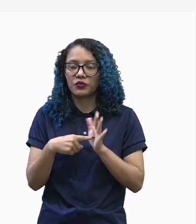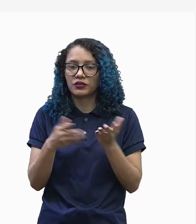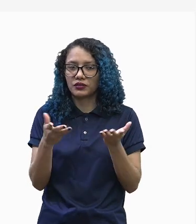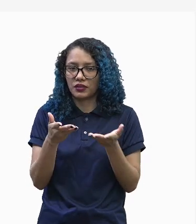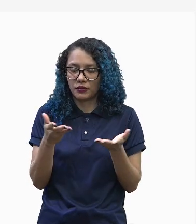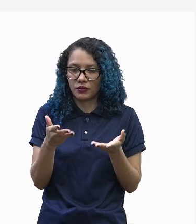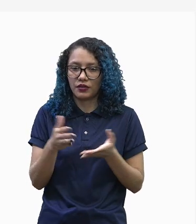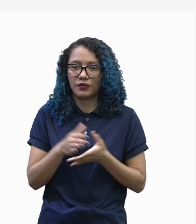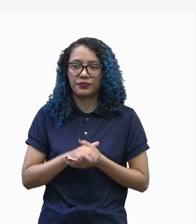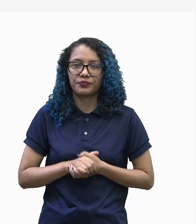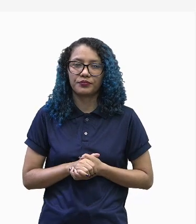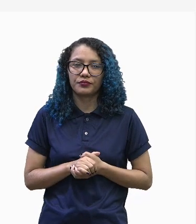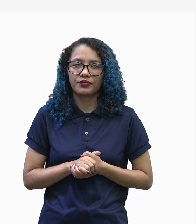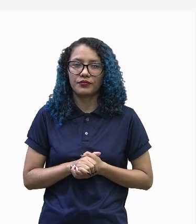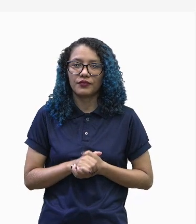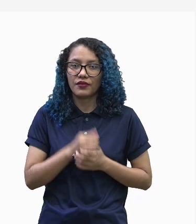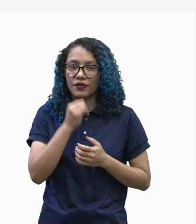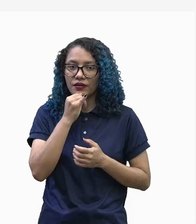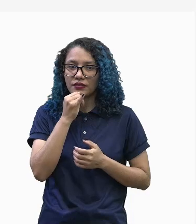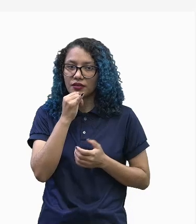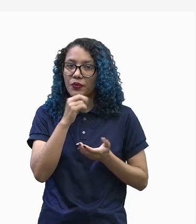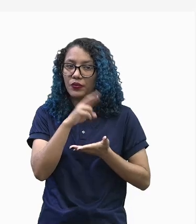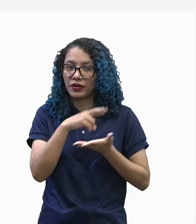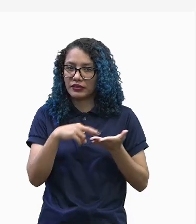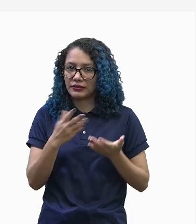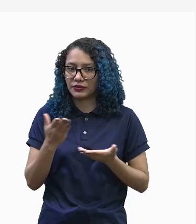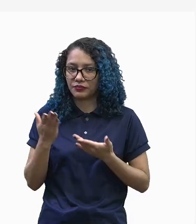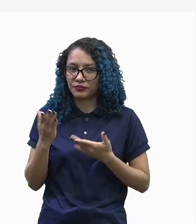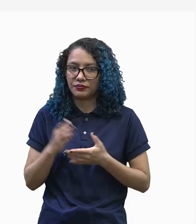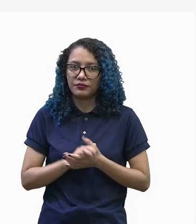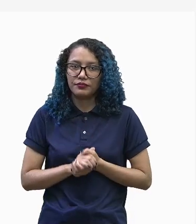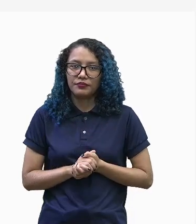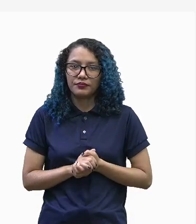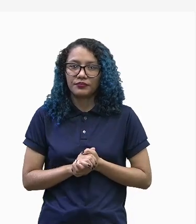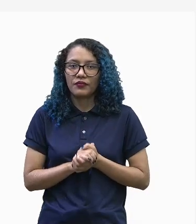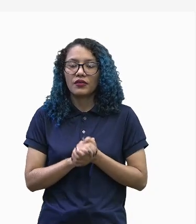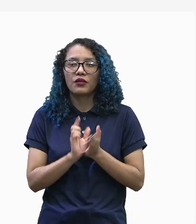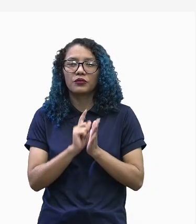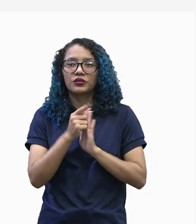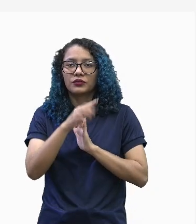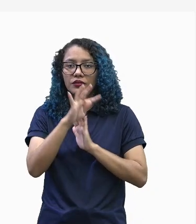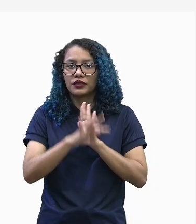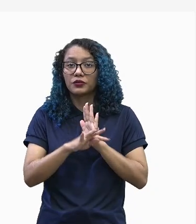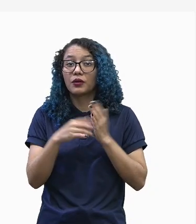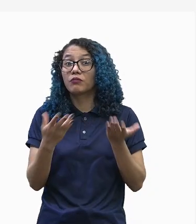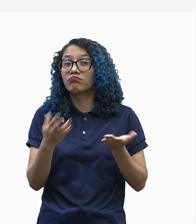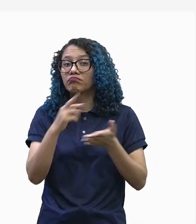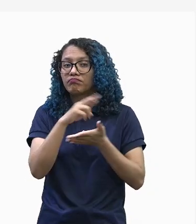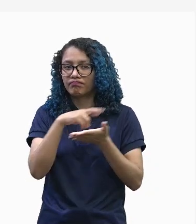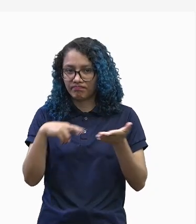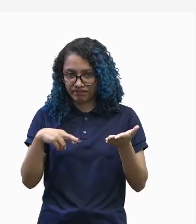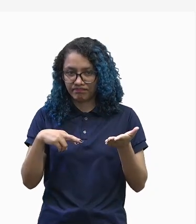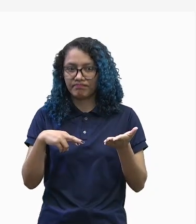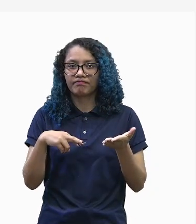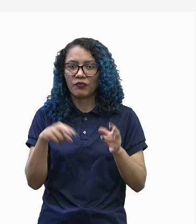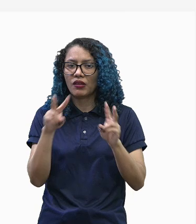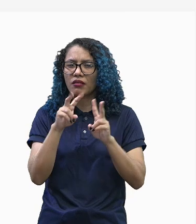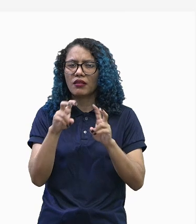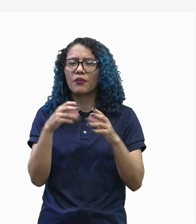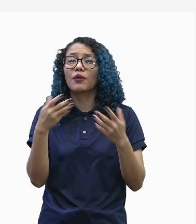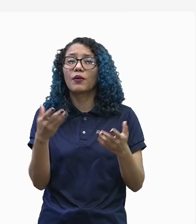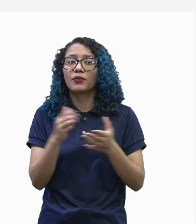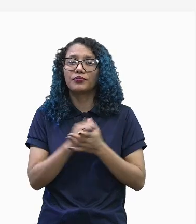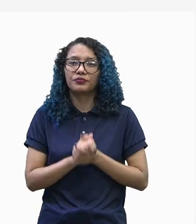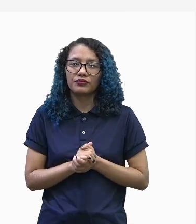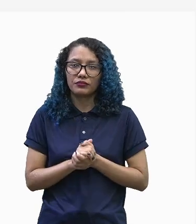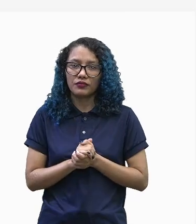aí o exemplo de uma redação. Gênero textual, redação. O tema